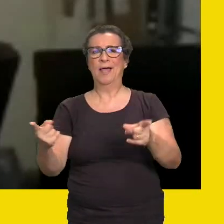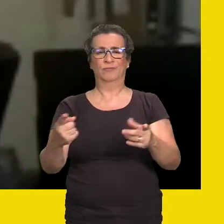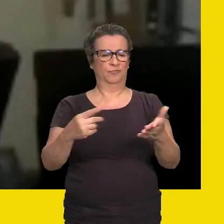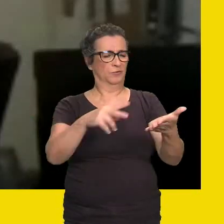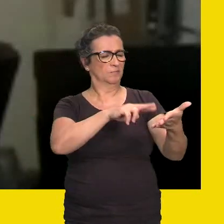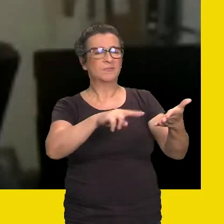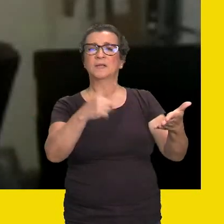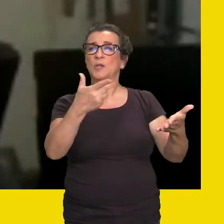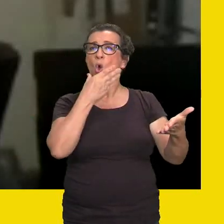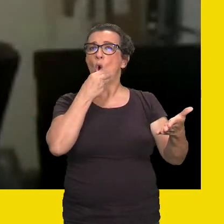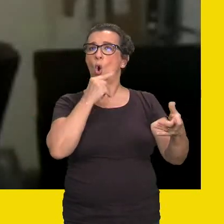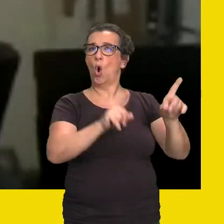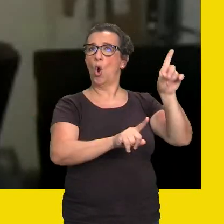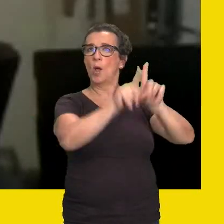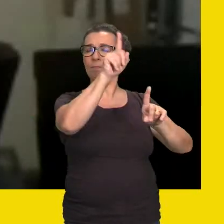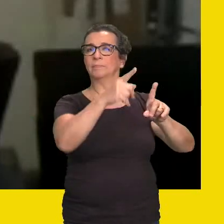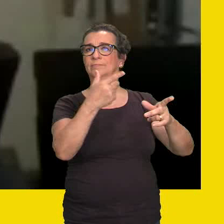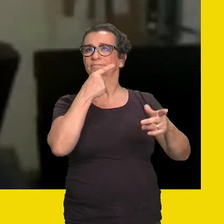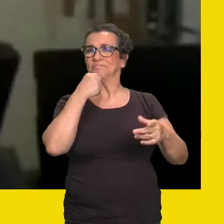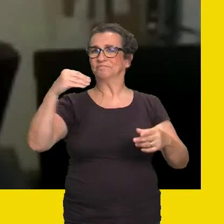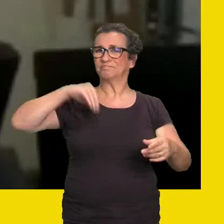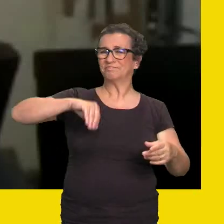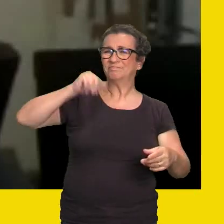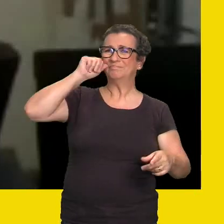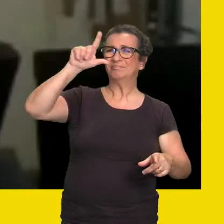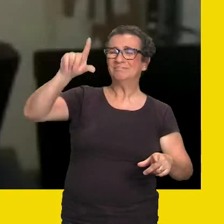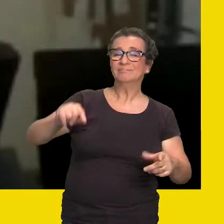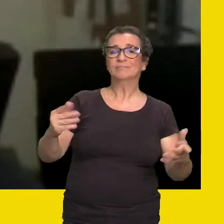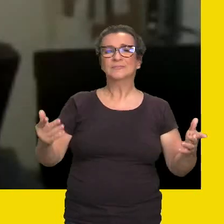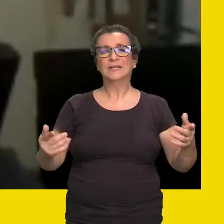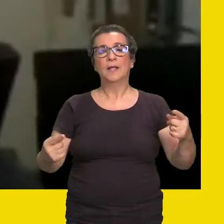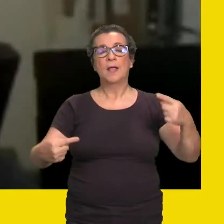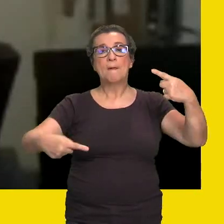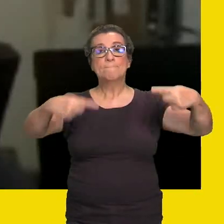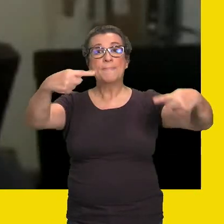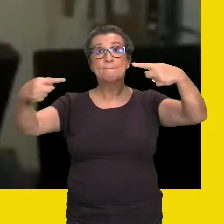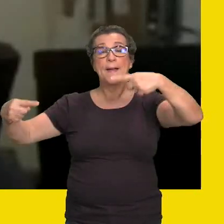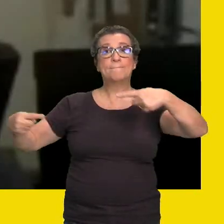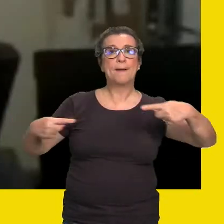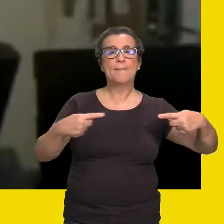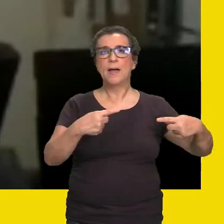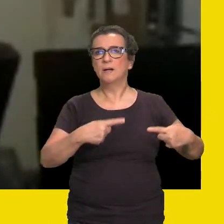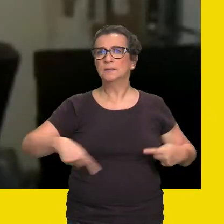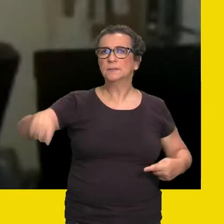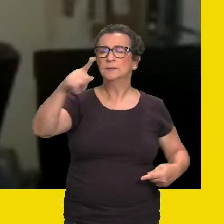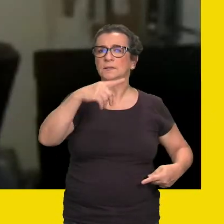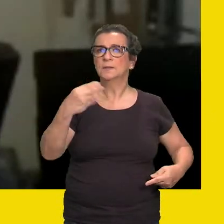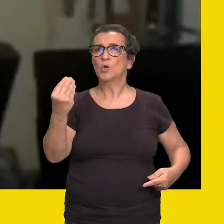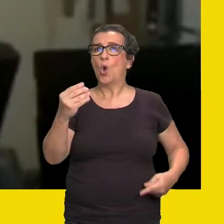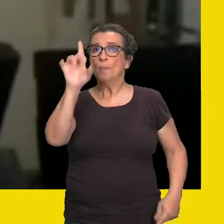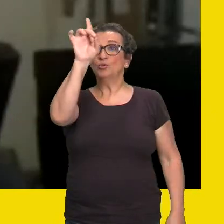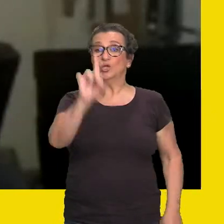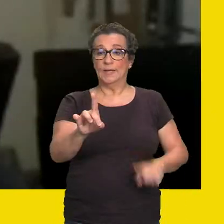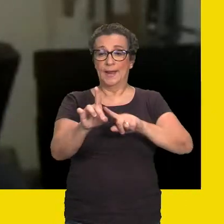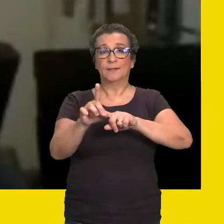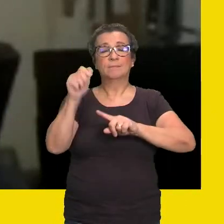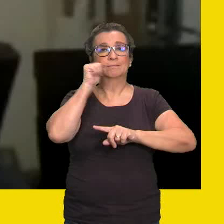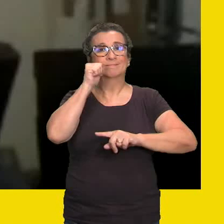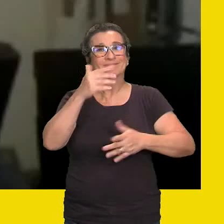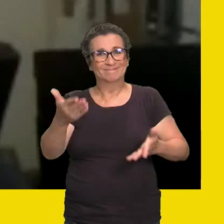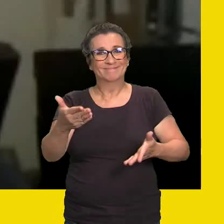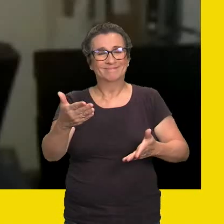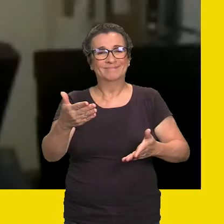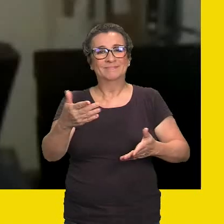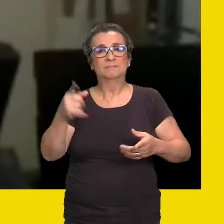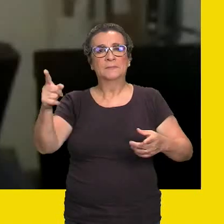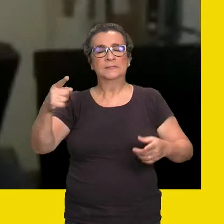dizia que os homens estudavam menos. Então, assim, aquela era para ser uma discussão sobre os direitos das mulheres, mas ele já trouxe para a